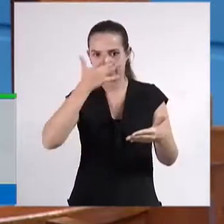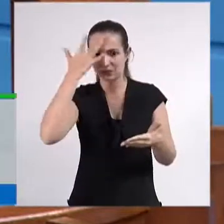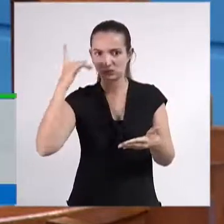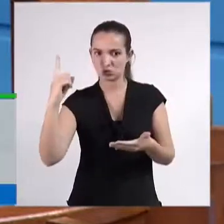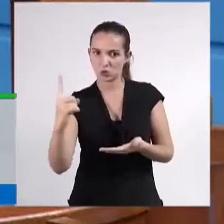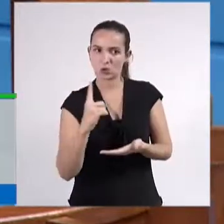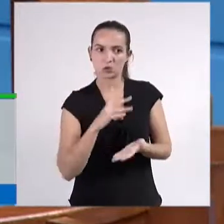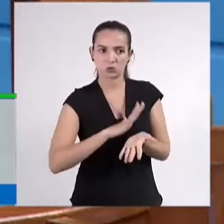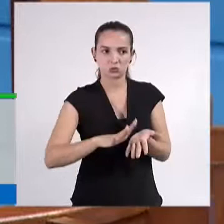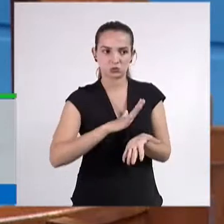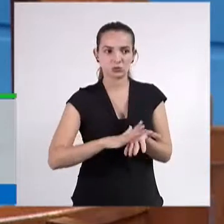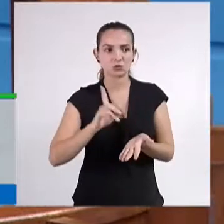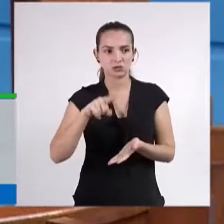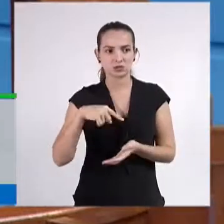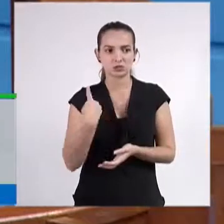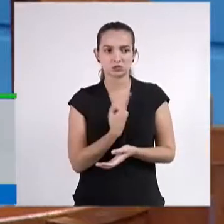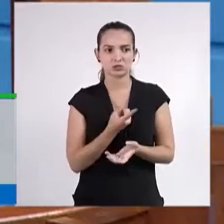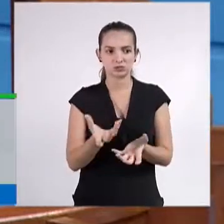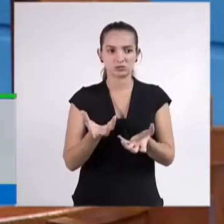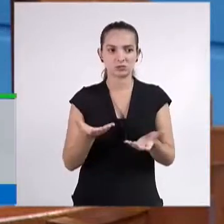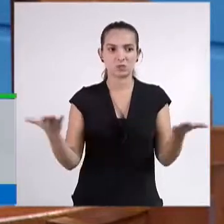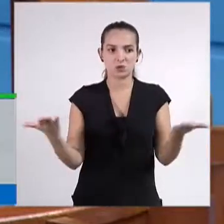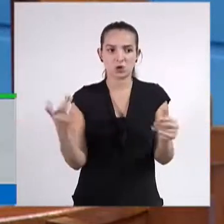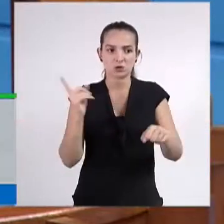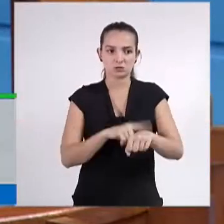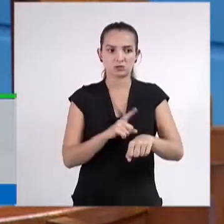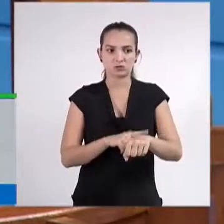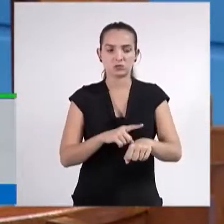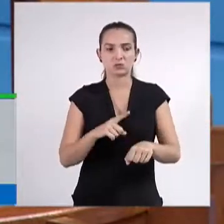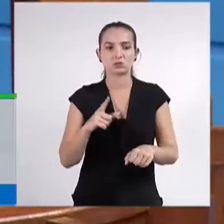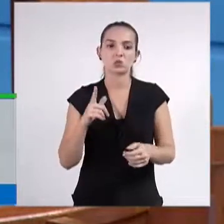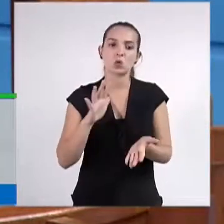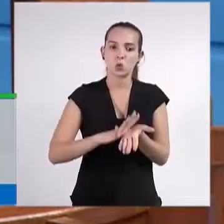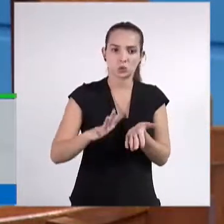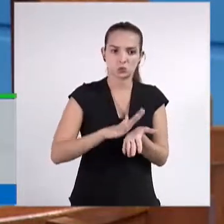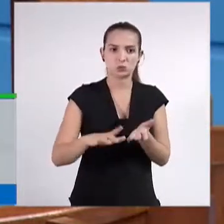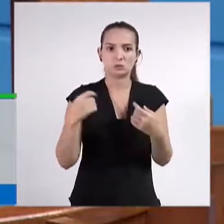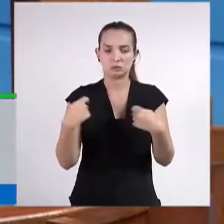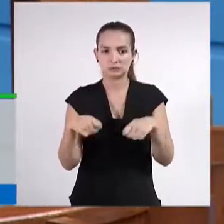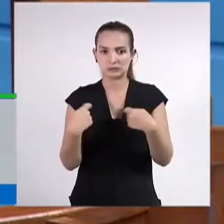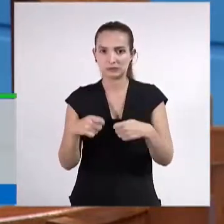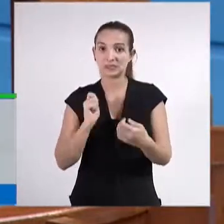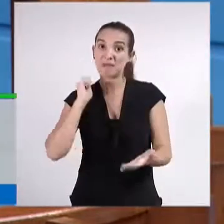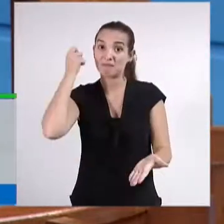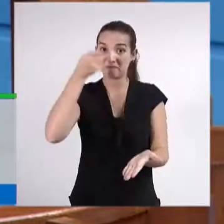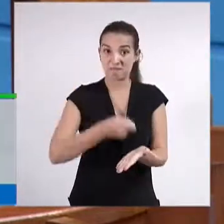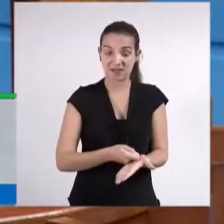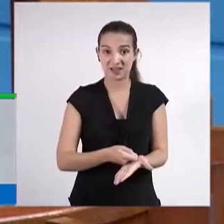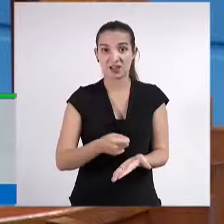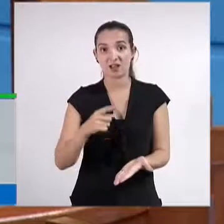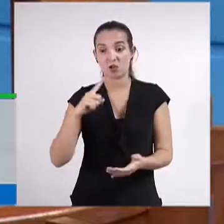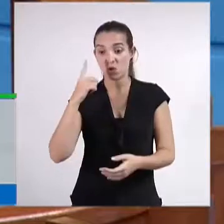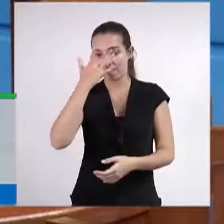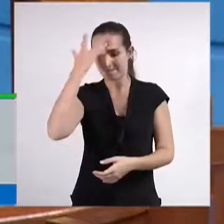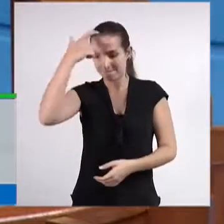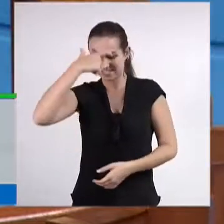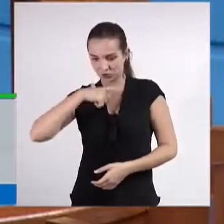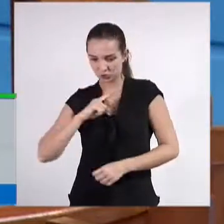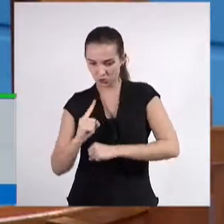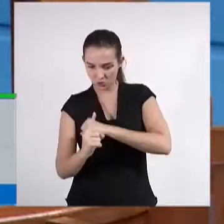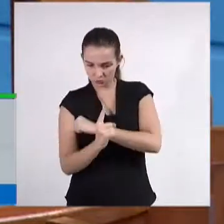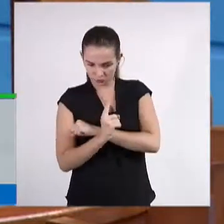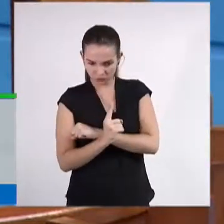interessa. Se nesse momento o consumidor tem que pagar pelo fato da empresa ter que comprar mais